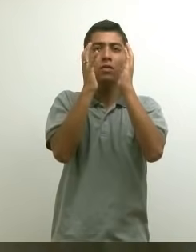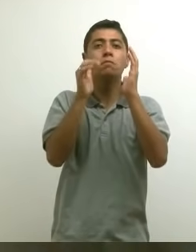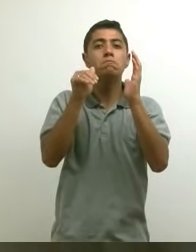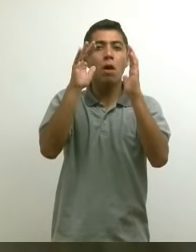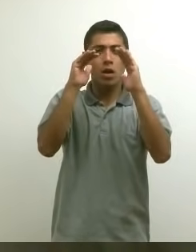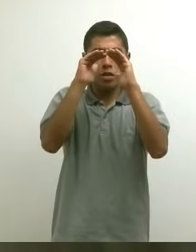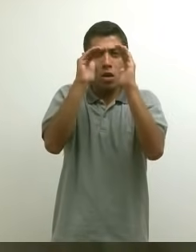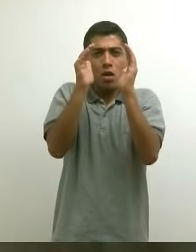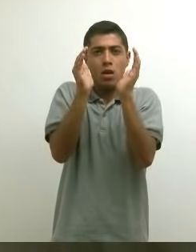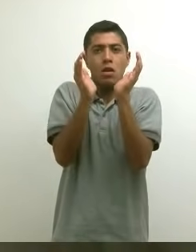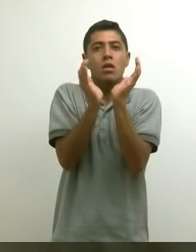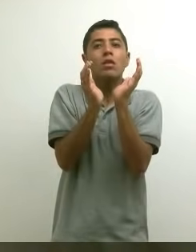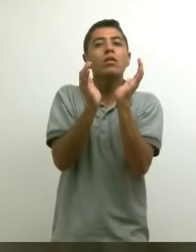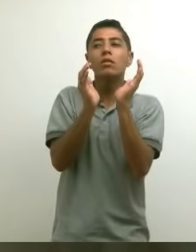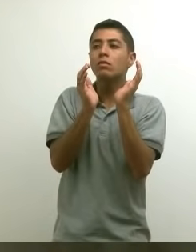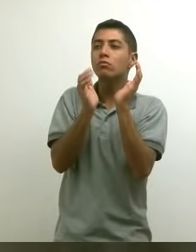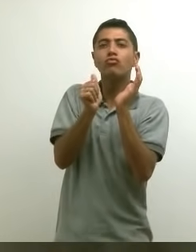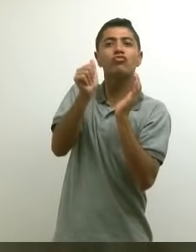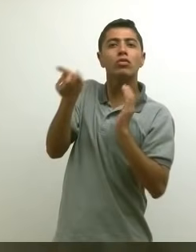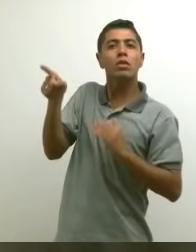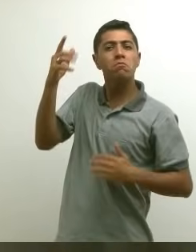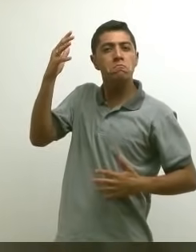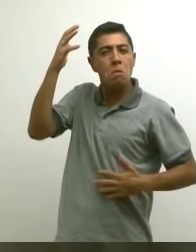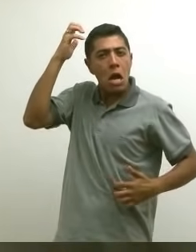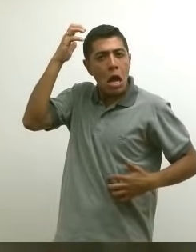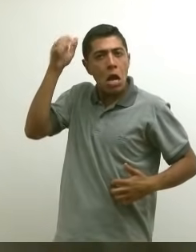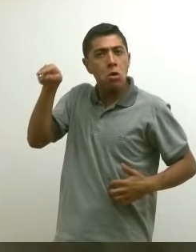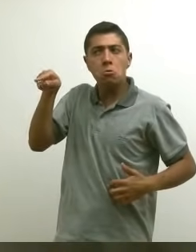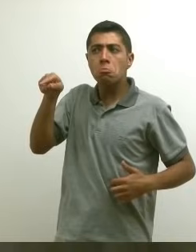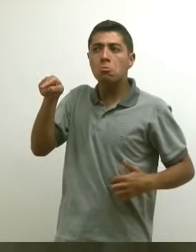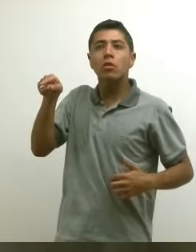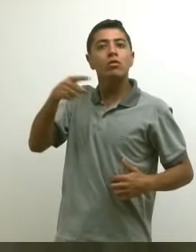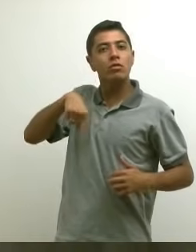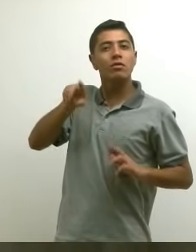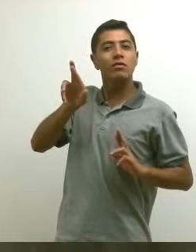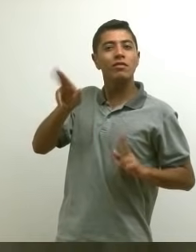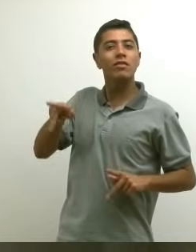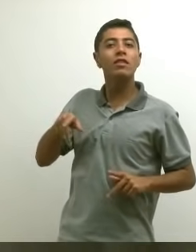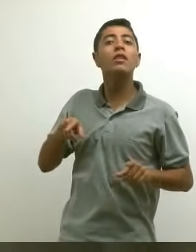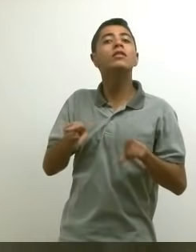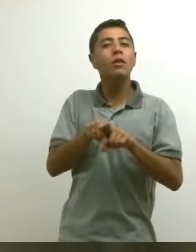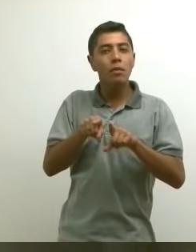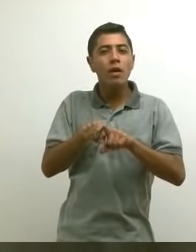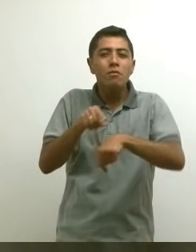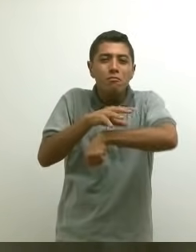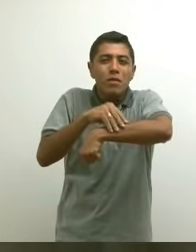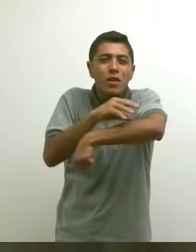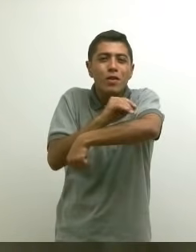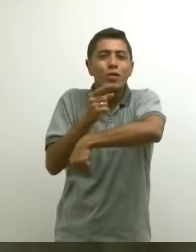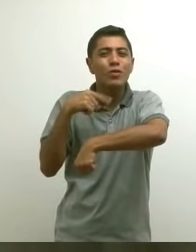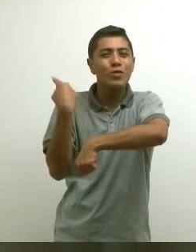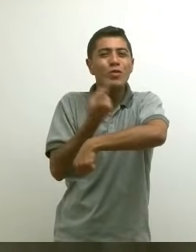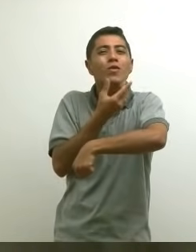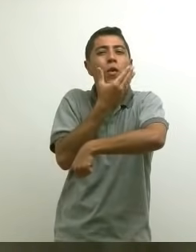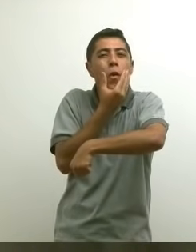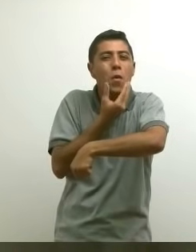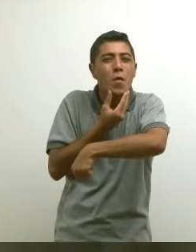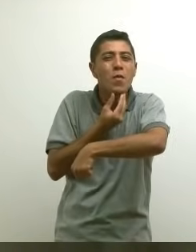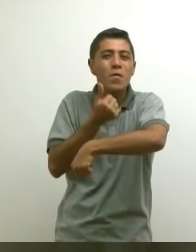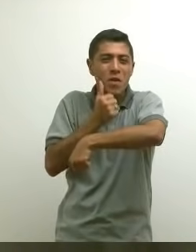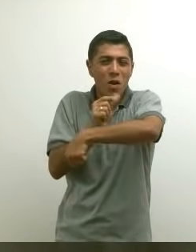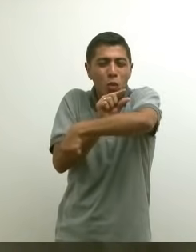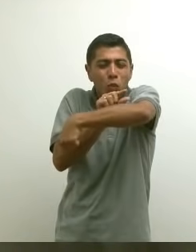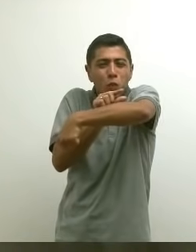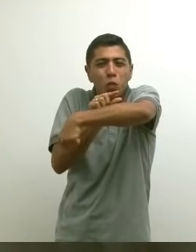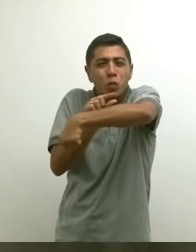pêlos e todo esse esse caminho mostra que tem algo de humano em todo